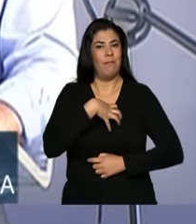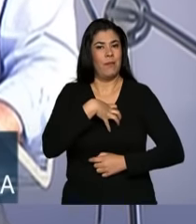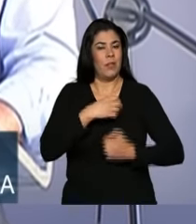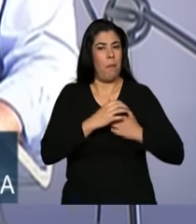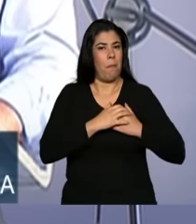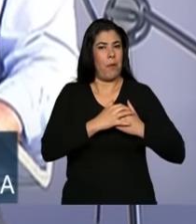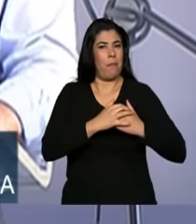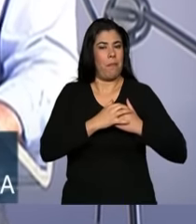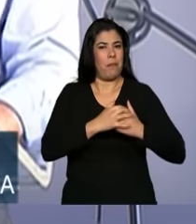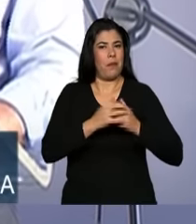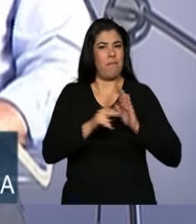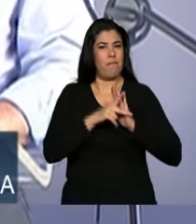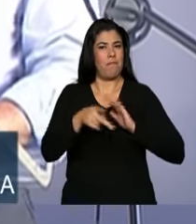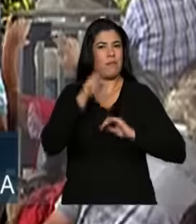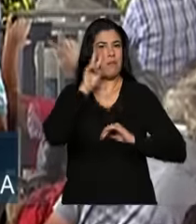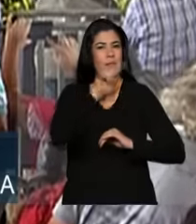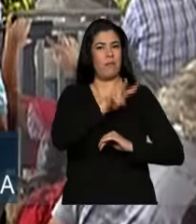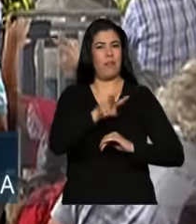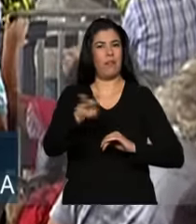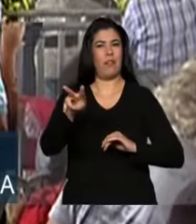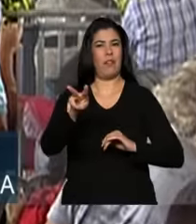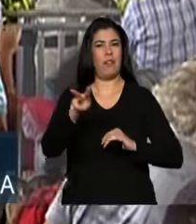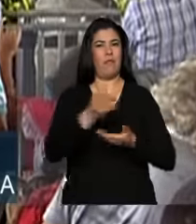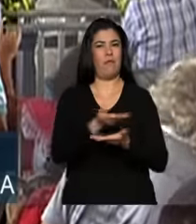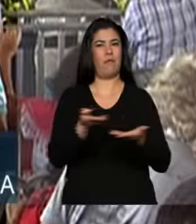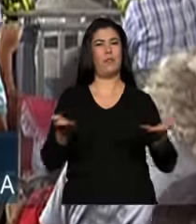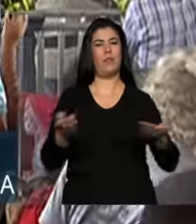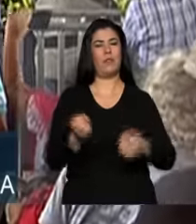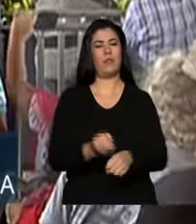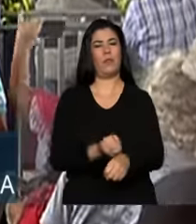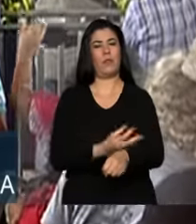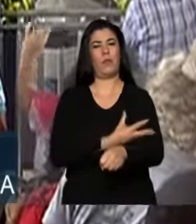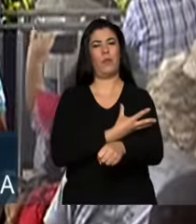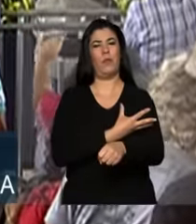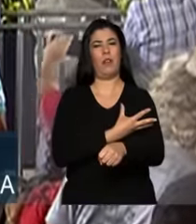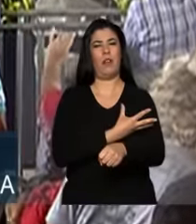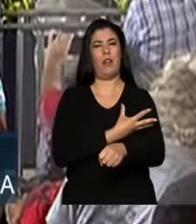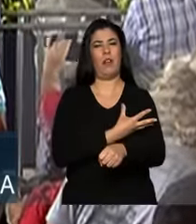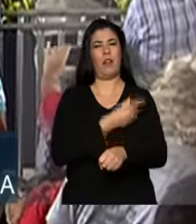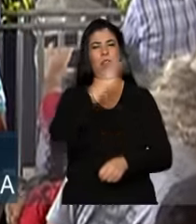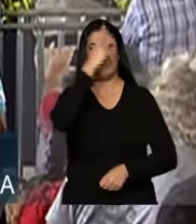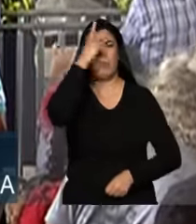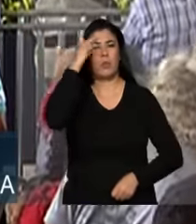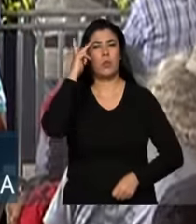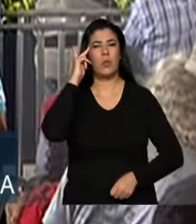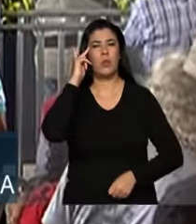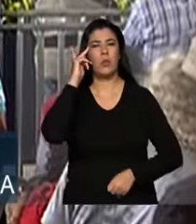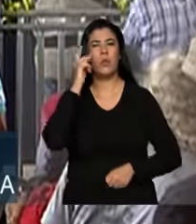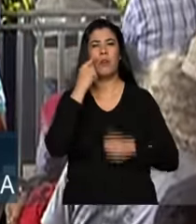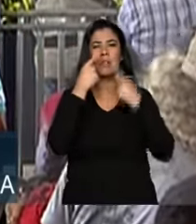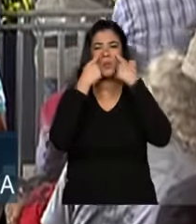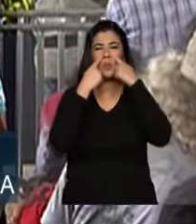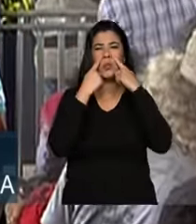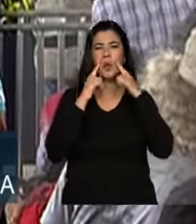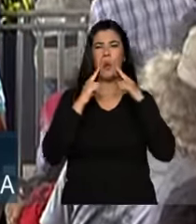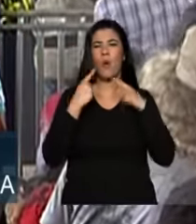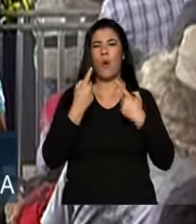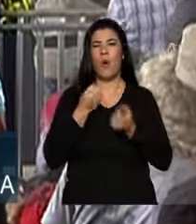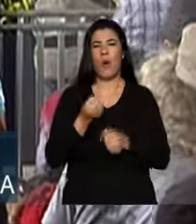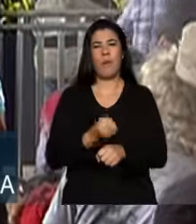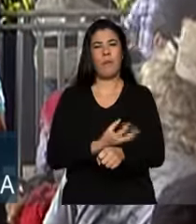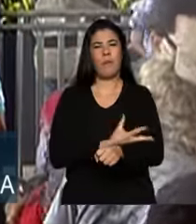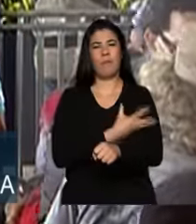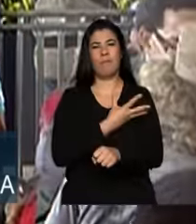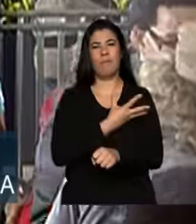forte ao ver a emoção, as lágrimas nos olhos